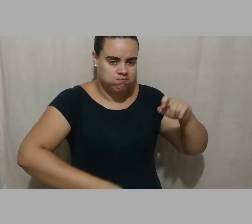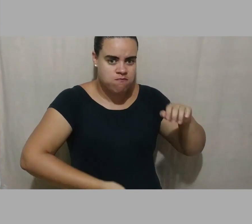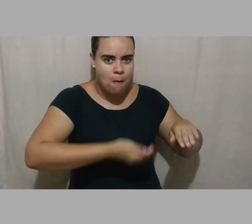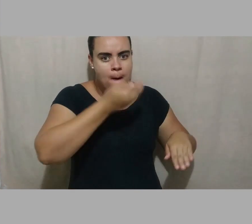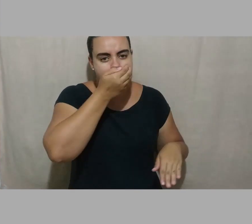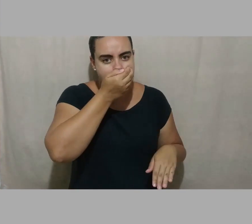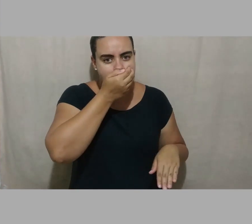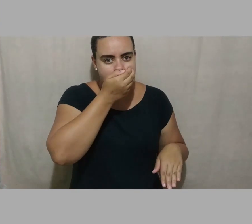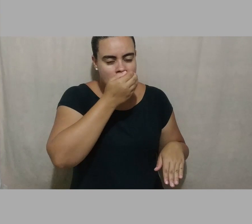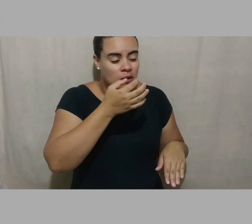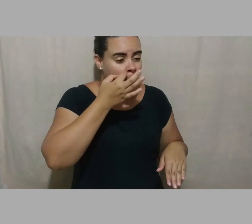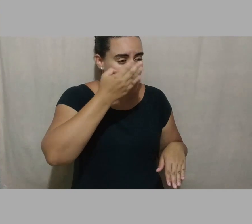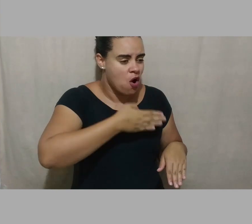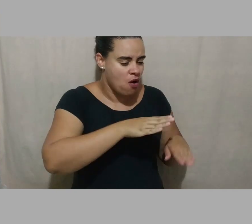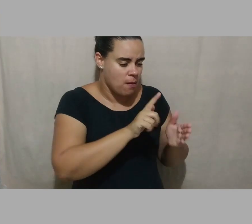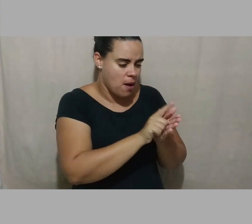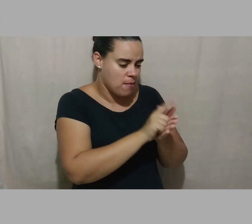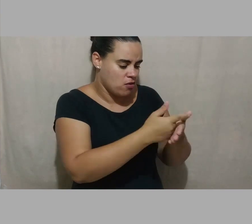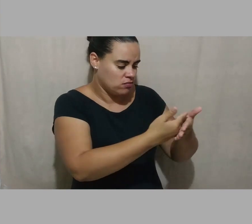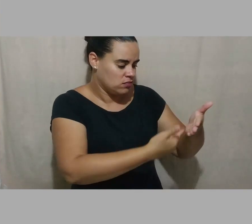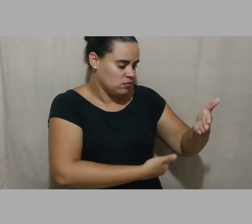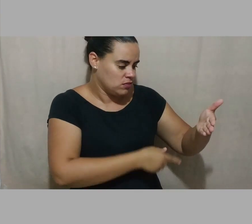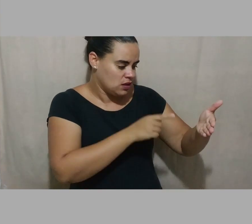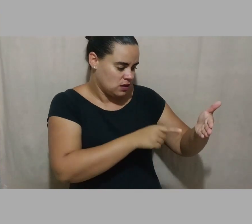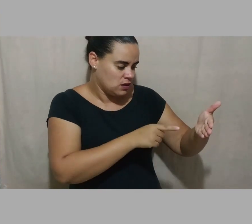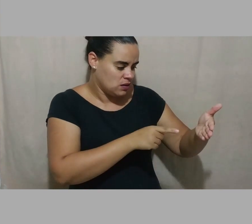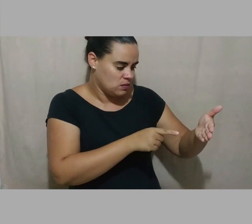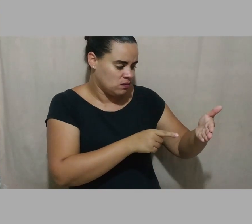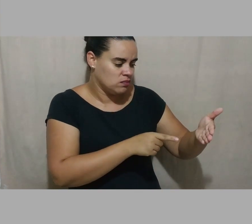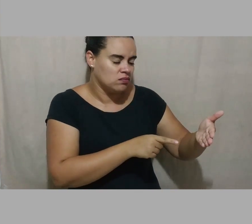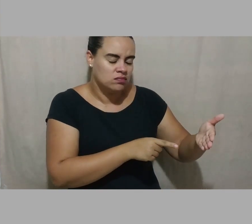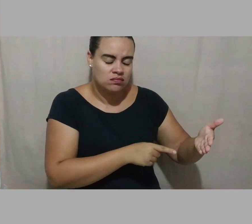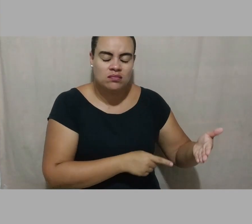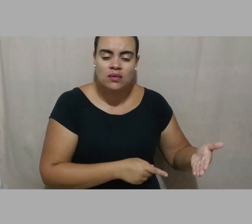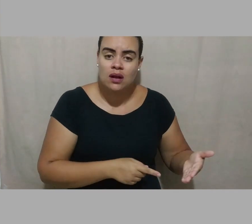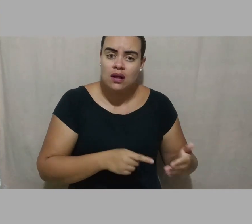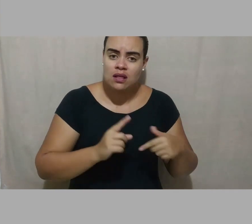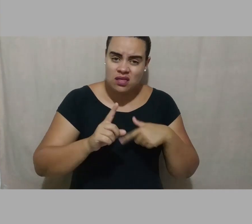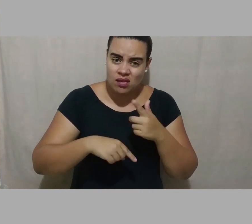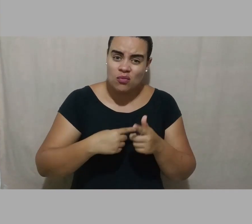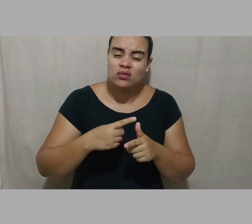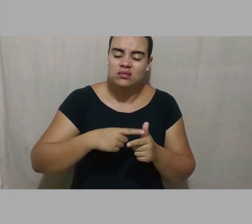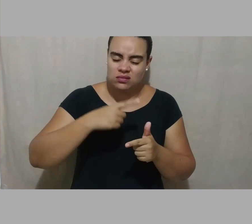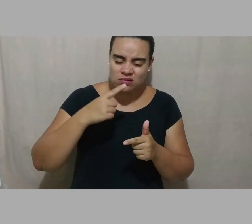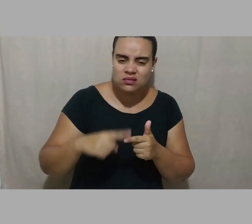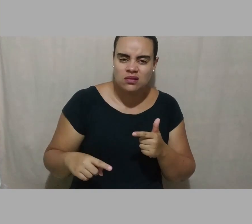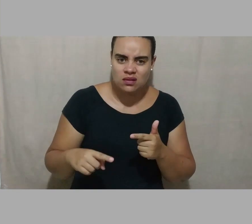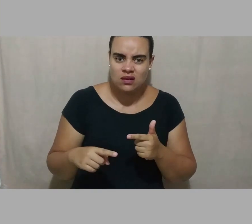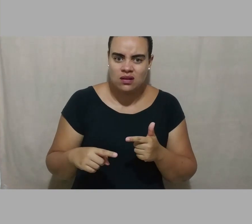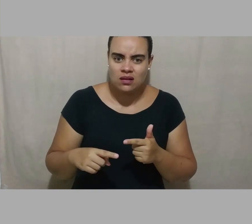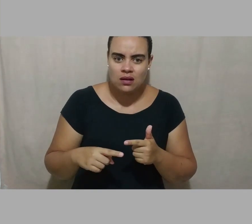vulnerável. Estava escrito no meu certificado de óbito. Alguns anos mais tarde, eu seria decretada morta mais uma vez por outro